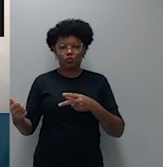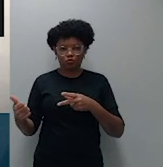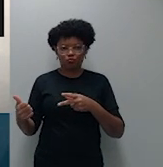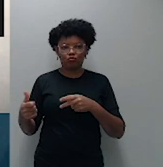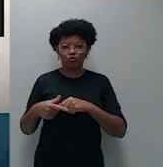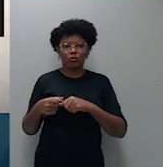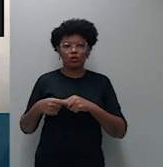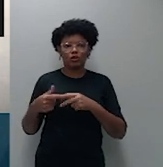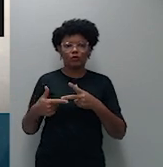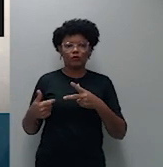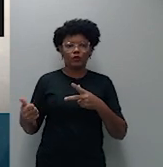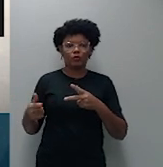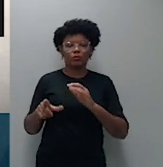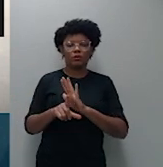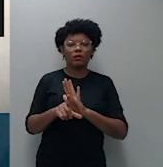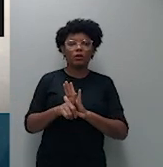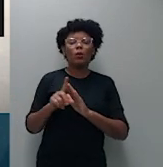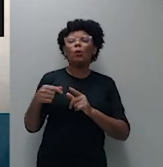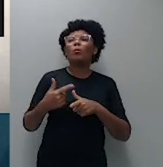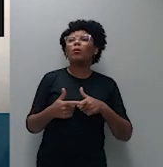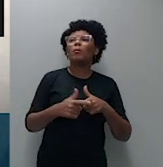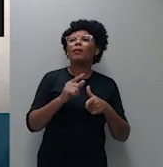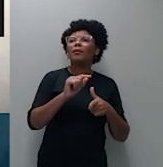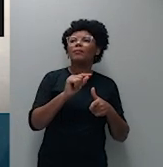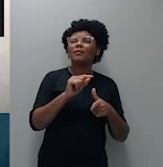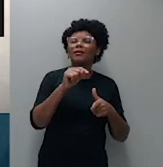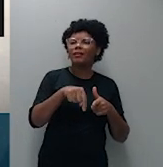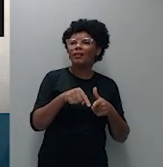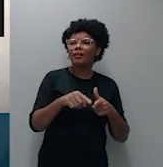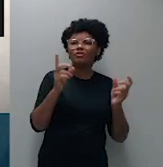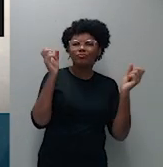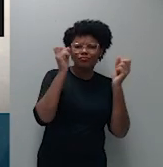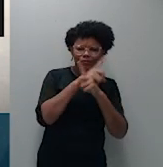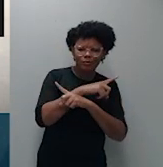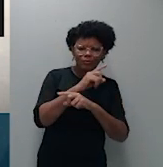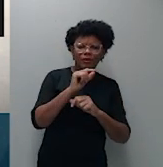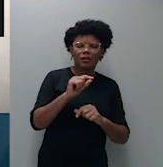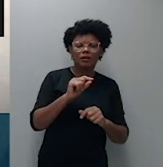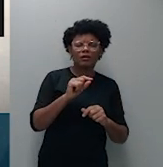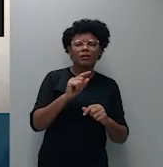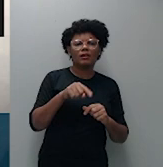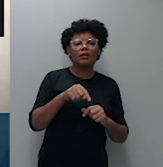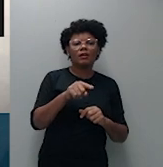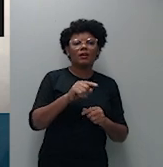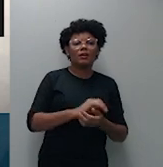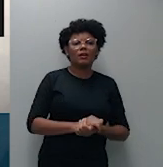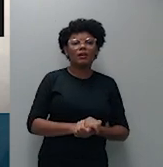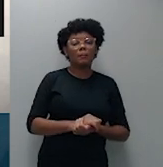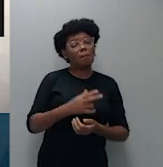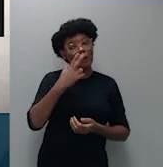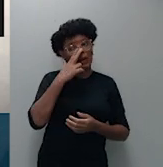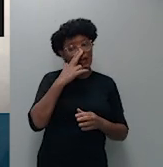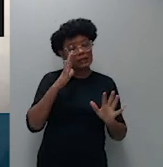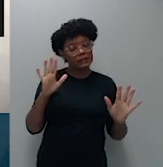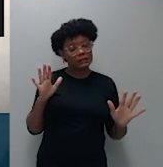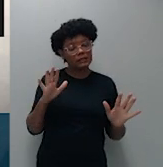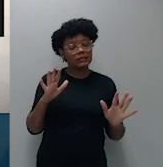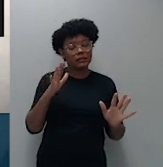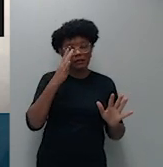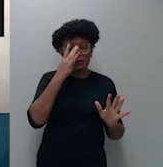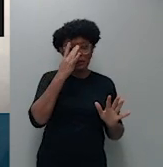o que o problema dificuldade está me parece na